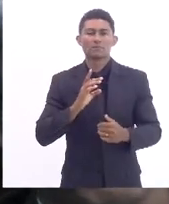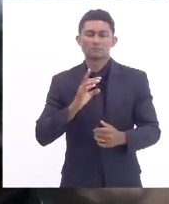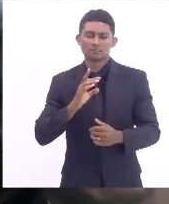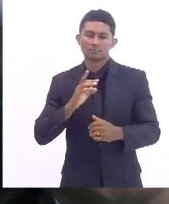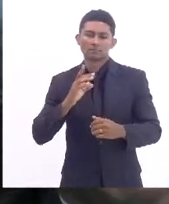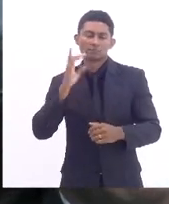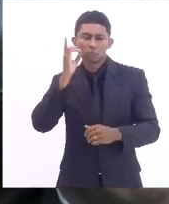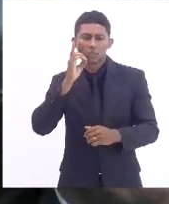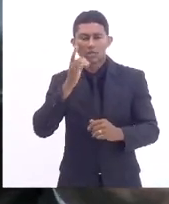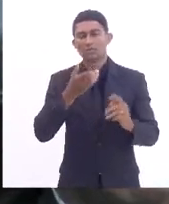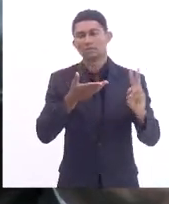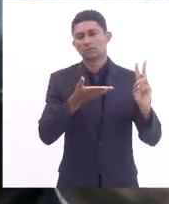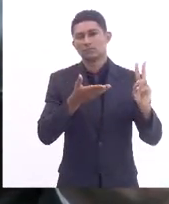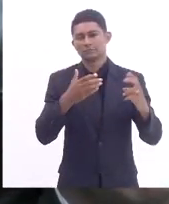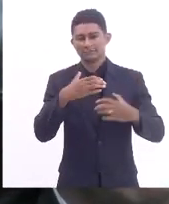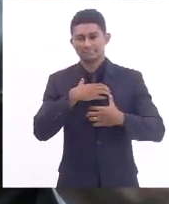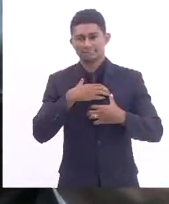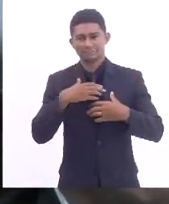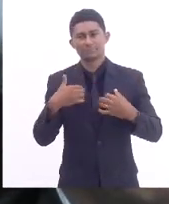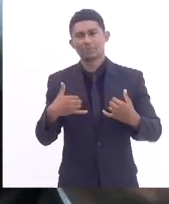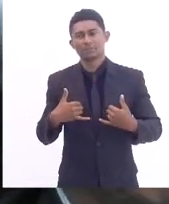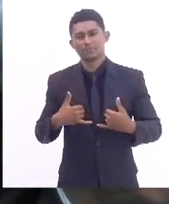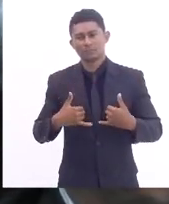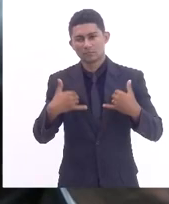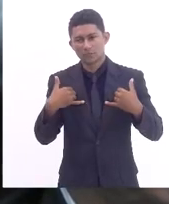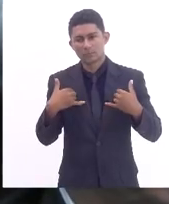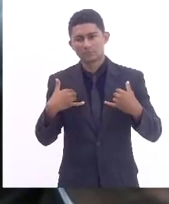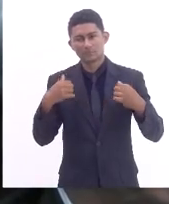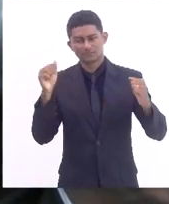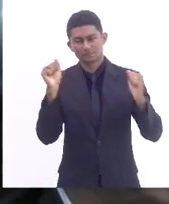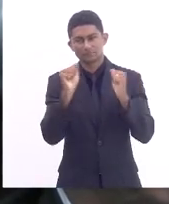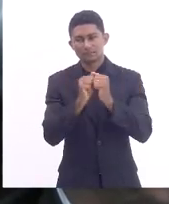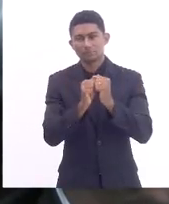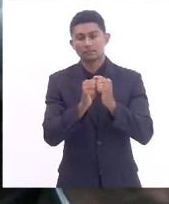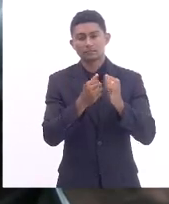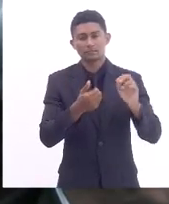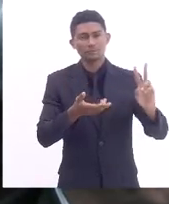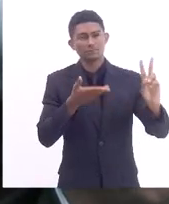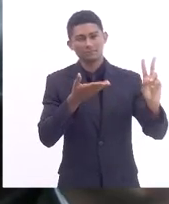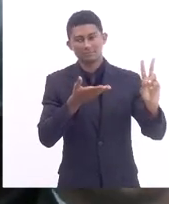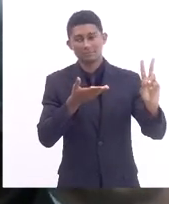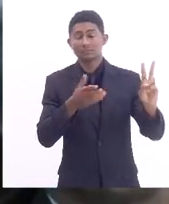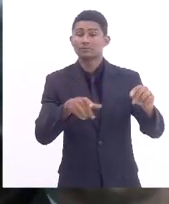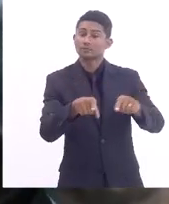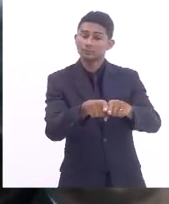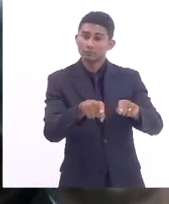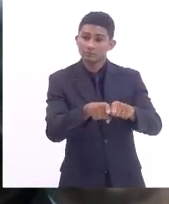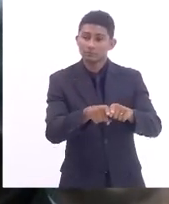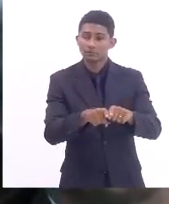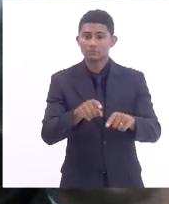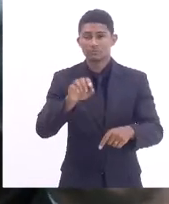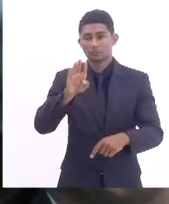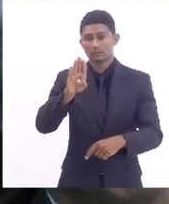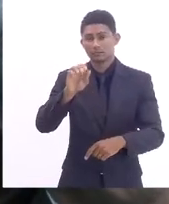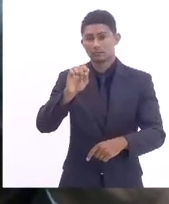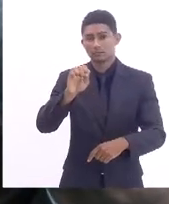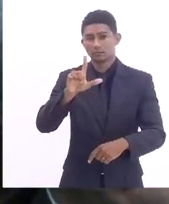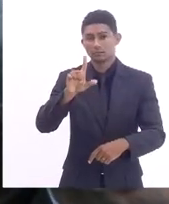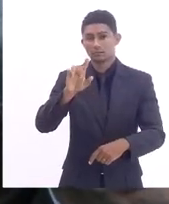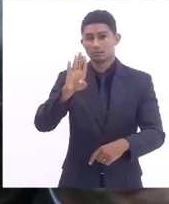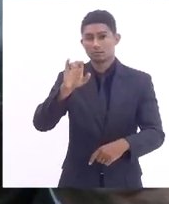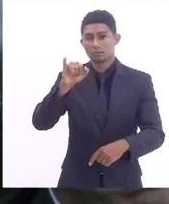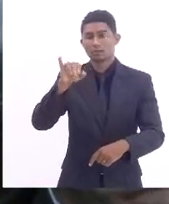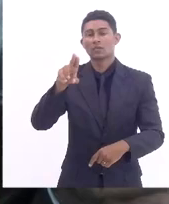então assim para mim é um orgulho imenso ter ao lado desses dois e é um orgulho imenso está do lado do Balbino também